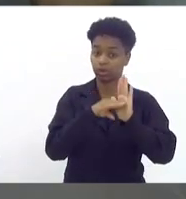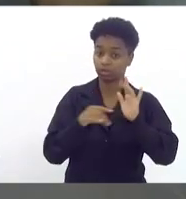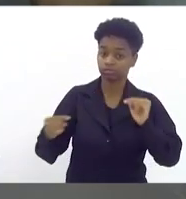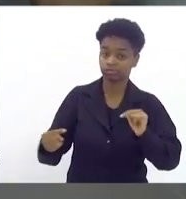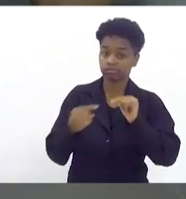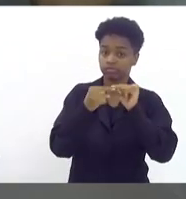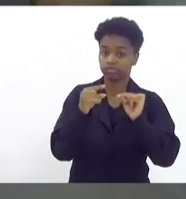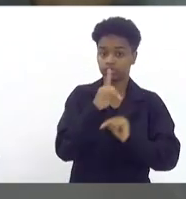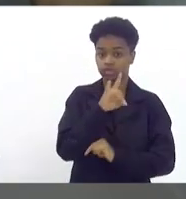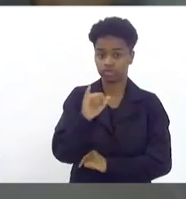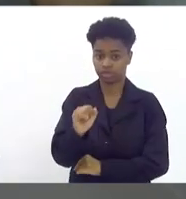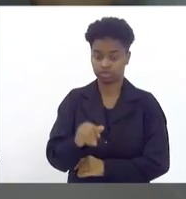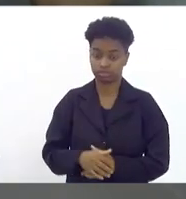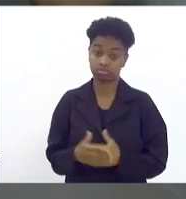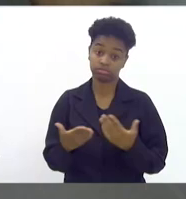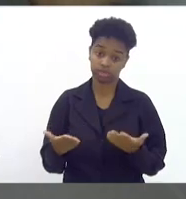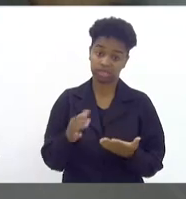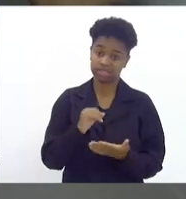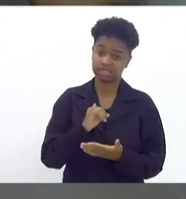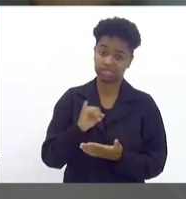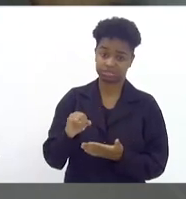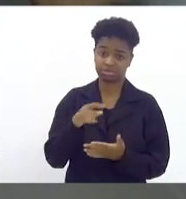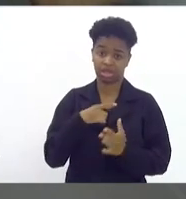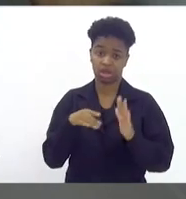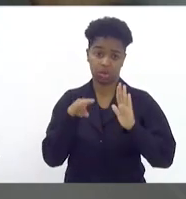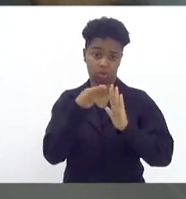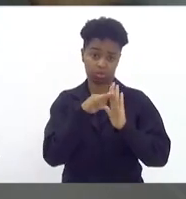daquela comemoração. Com N obrigações...